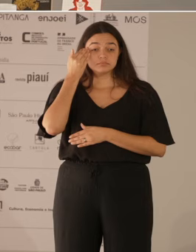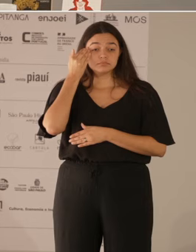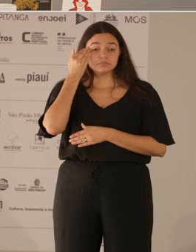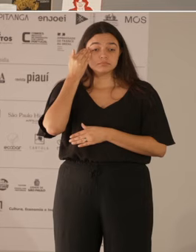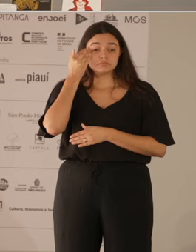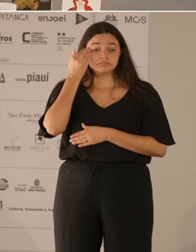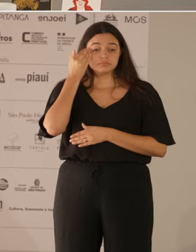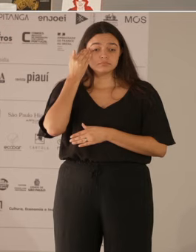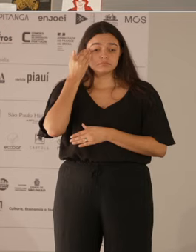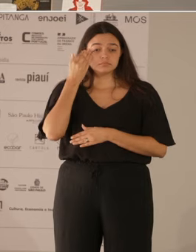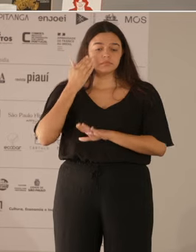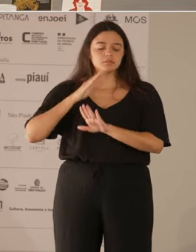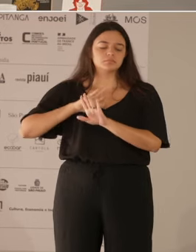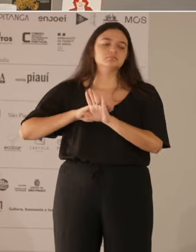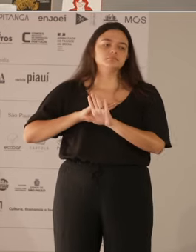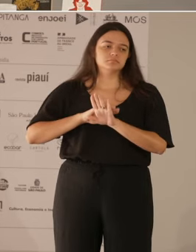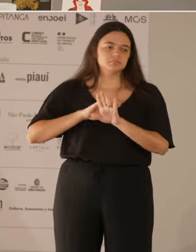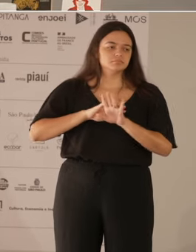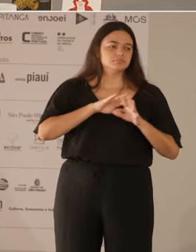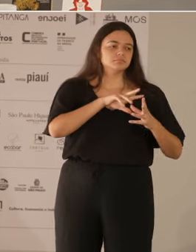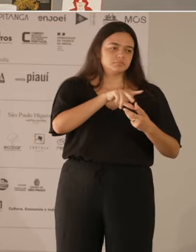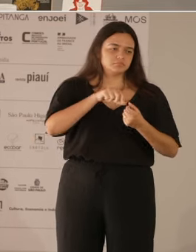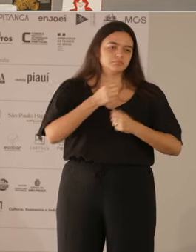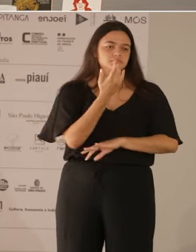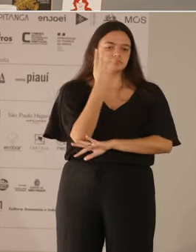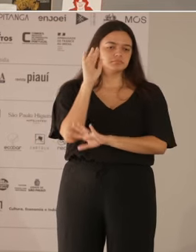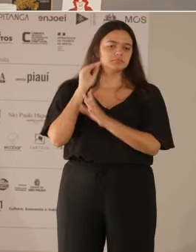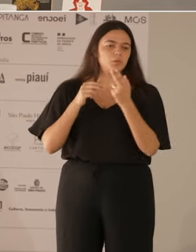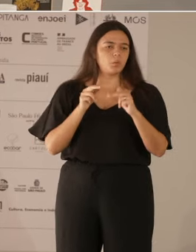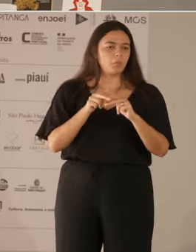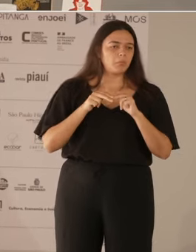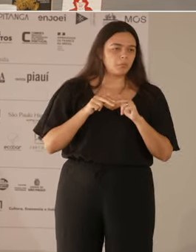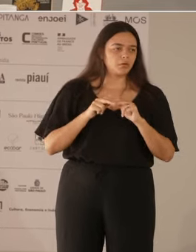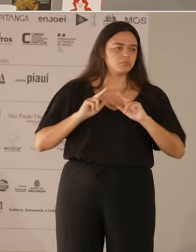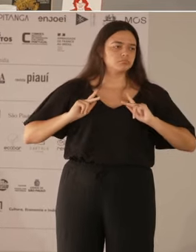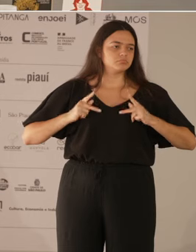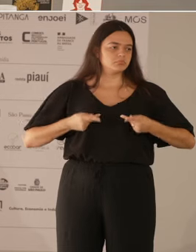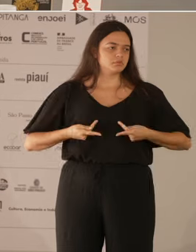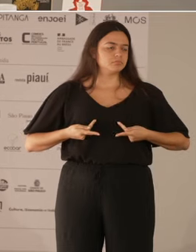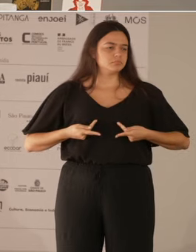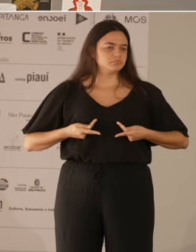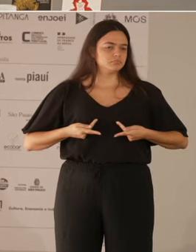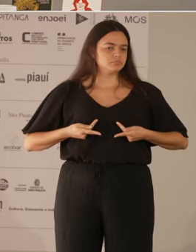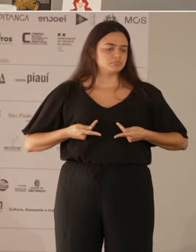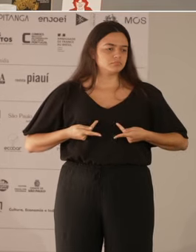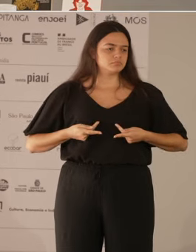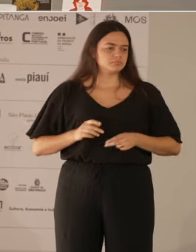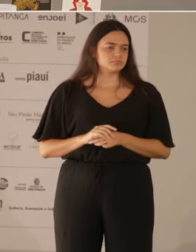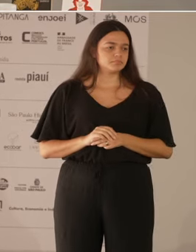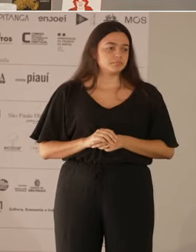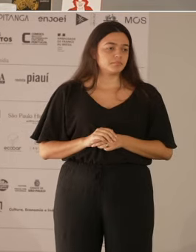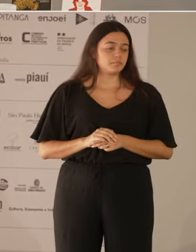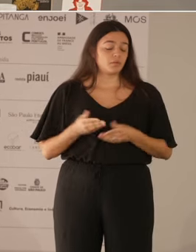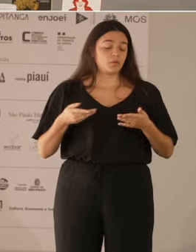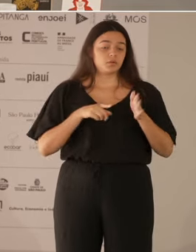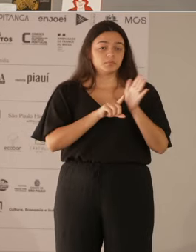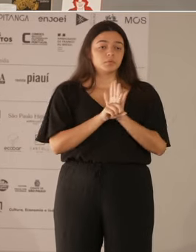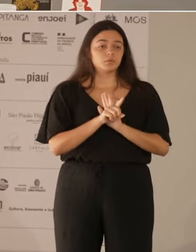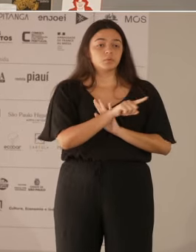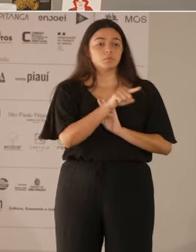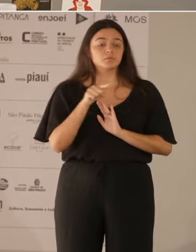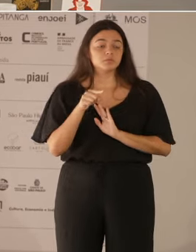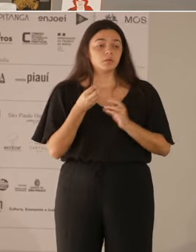como transcendentes ao mundo da natureza por causa da linguagem humana. Aí vem a pergunta: para vocês, quando as coisas